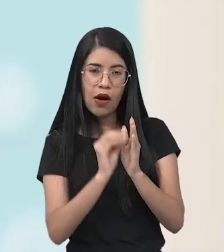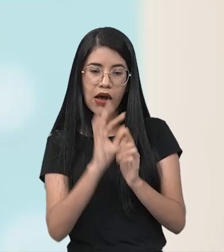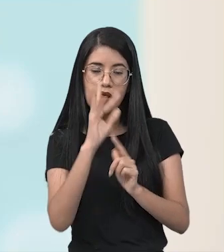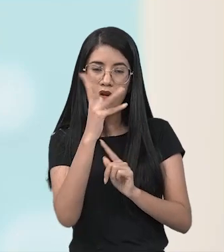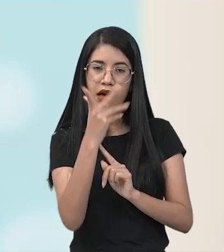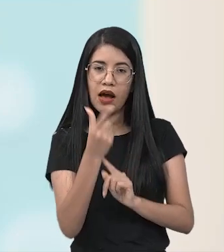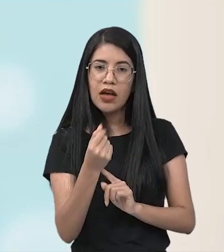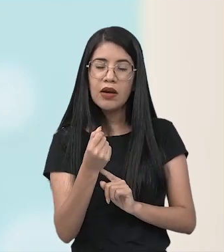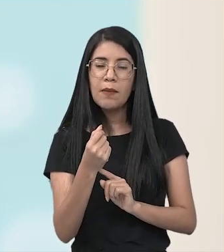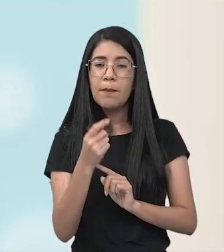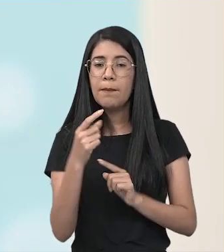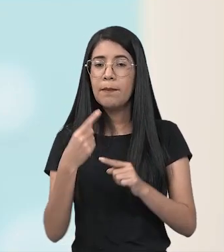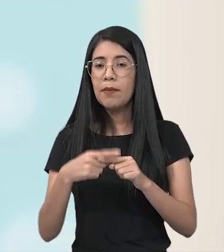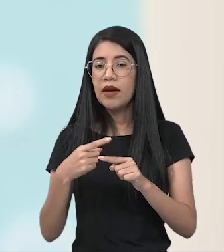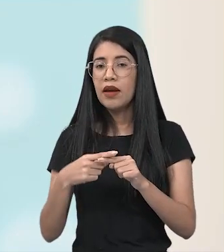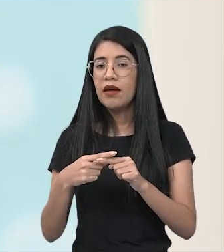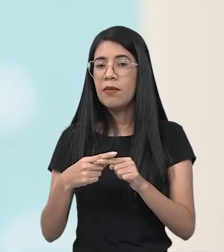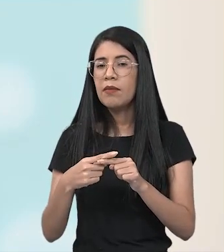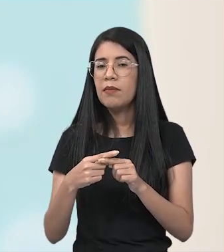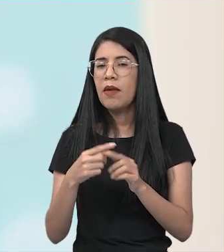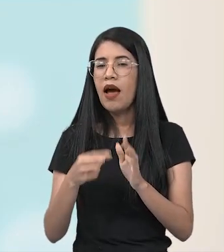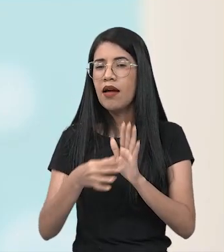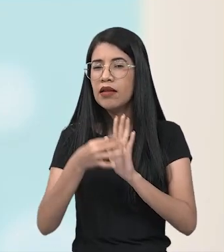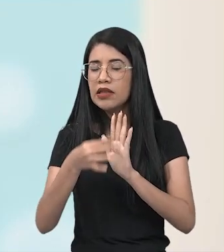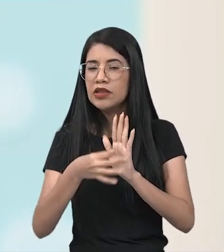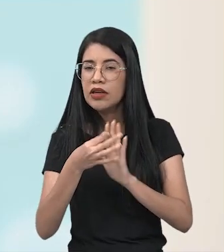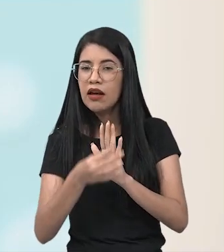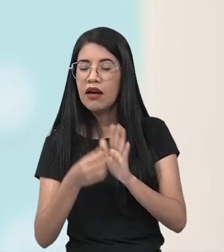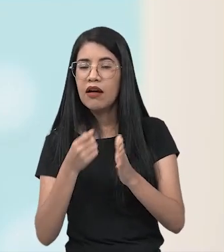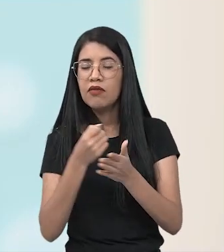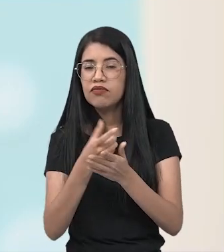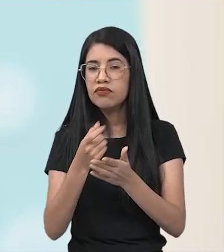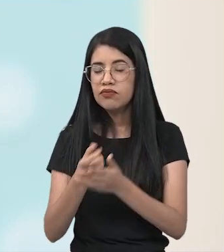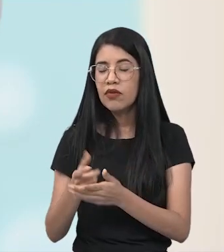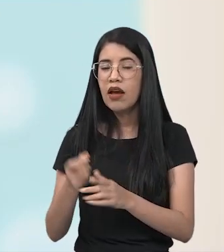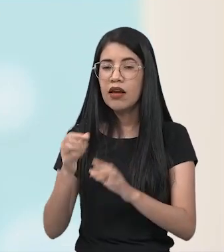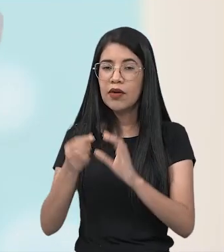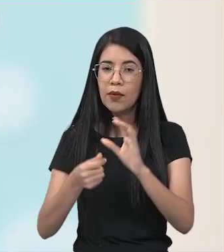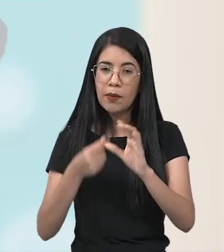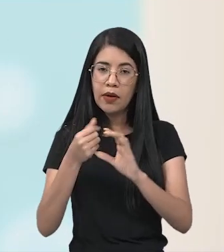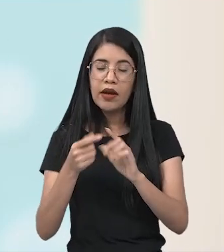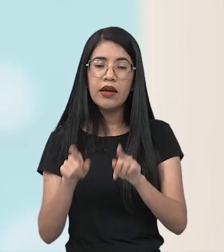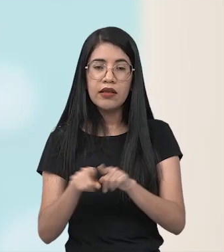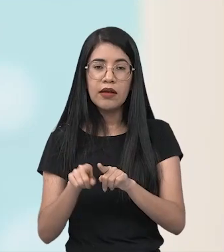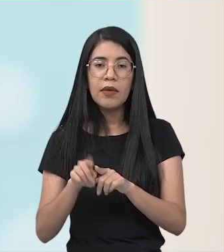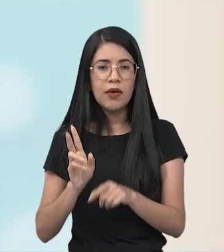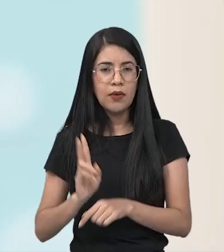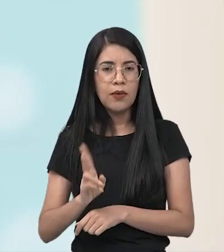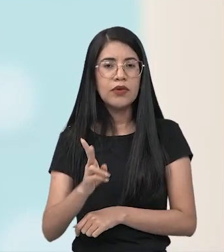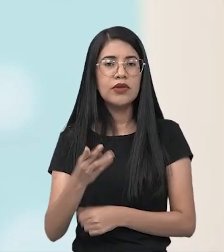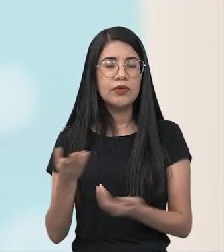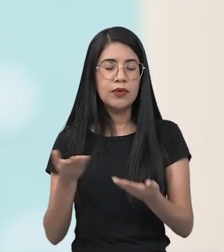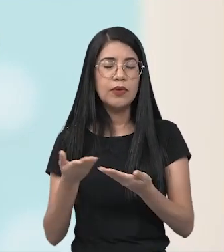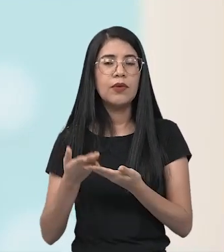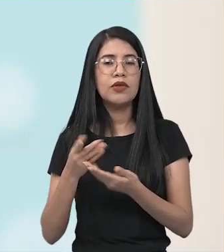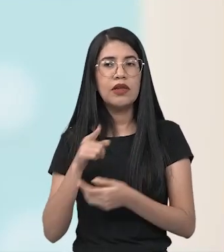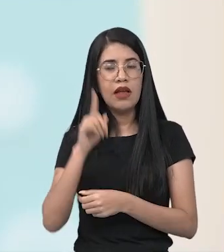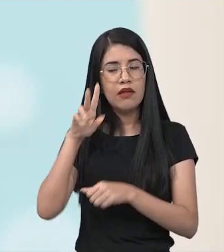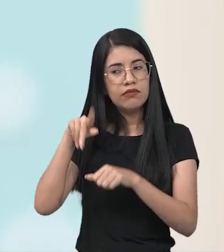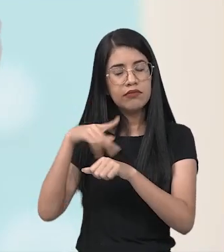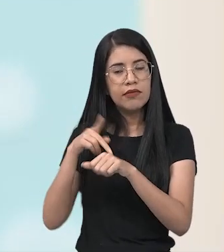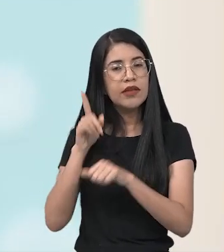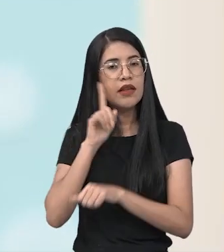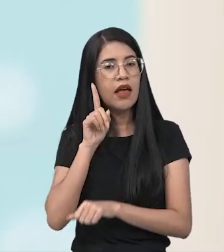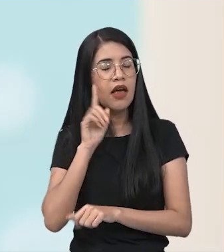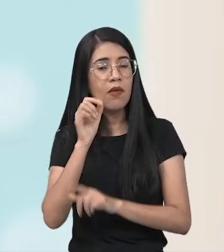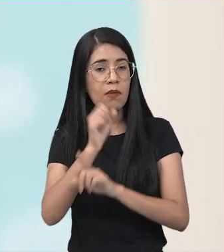para questionar, né, esse capitalismo desenfreado que tem em si, e ainda hoje a gente sabe que existe nos Estados Unidos. É uma